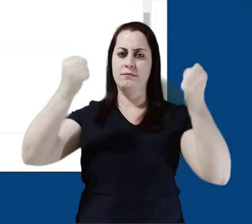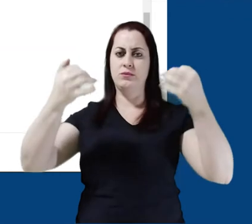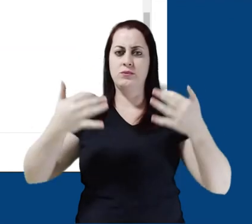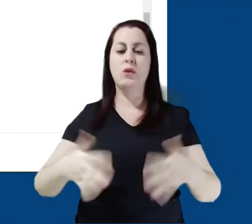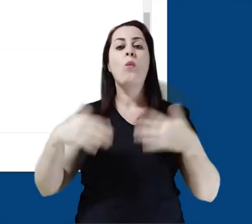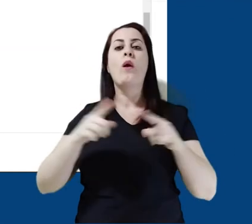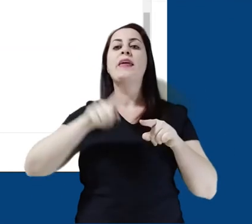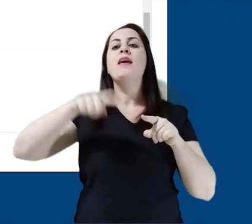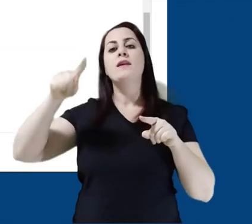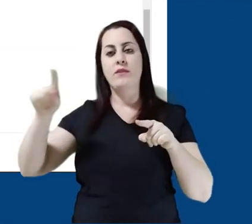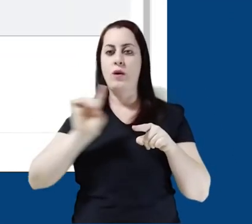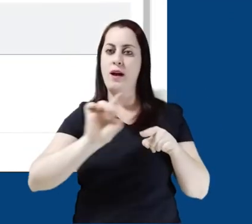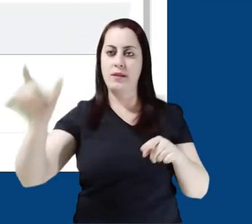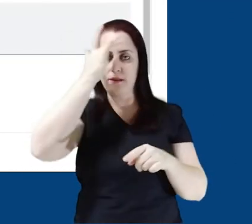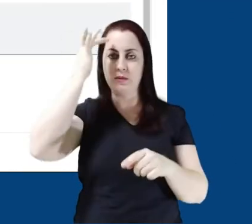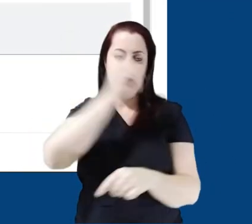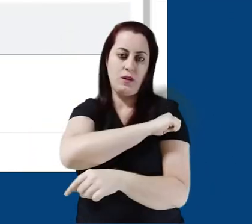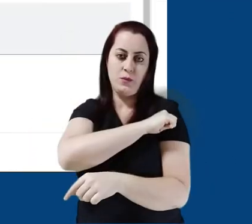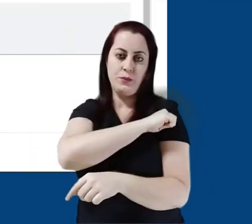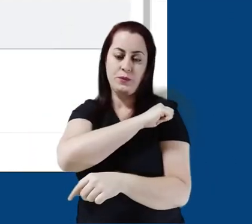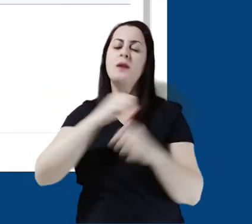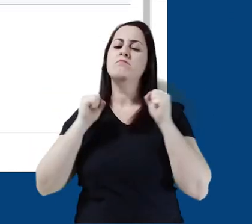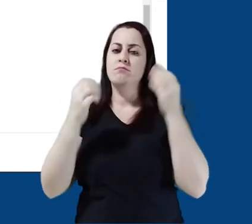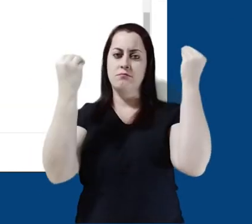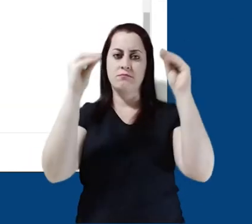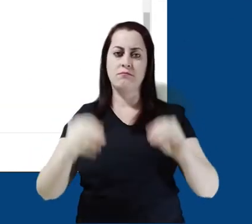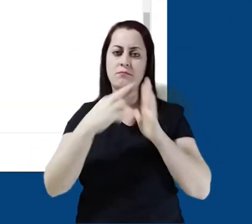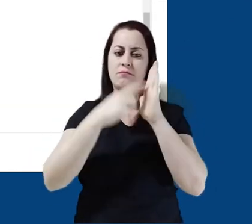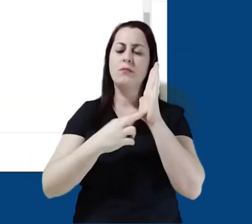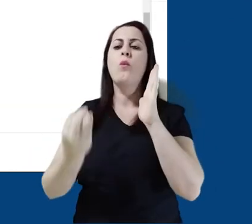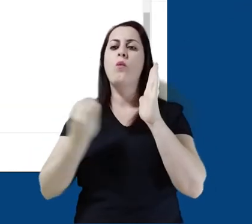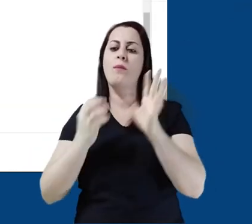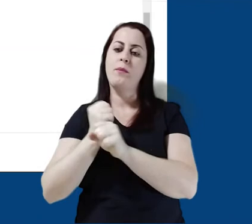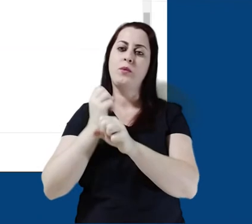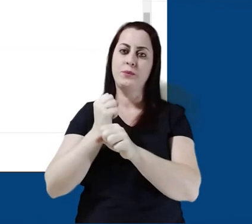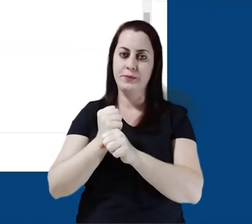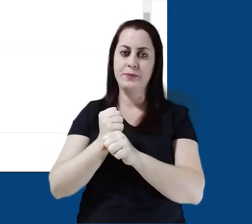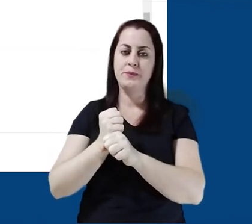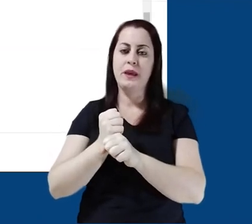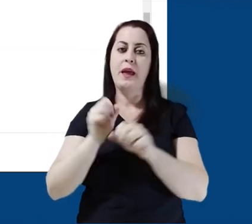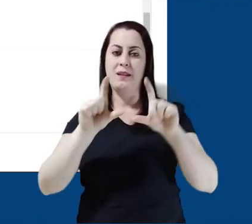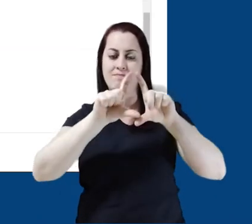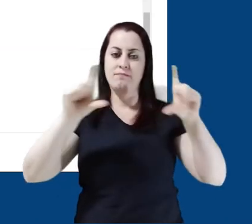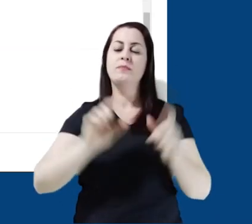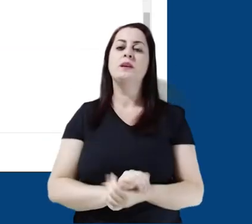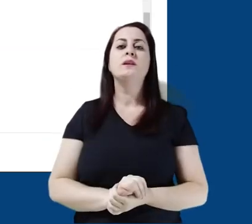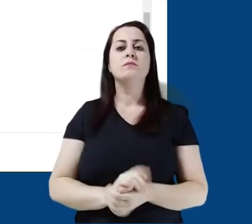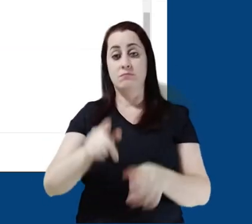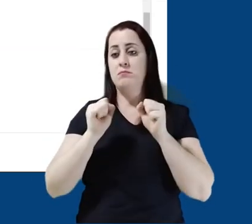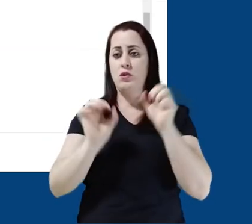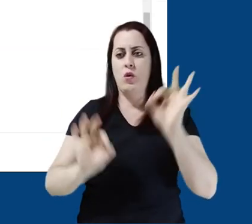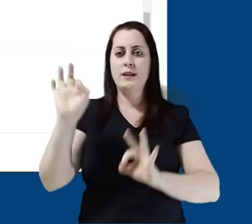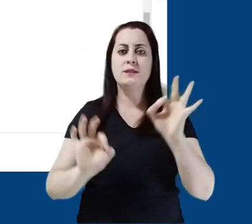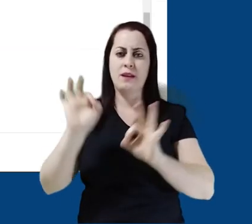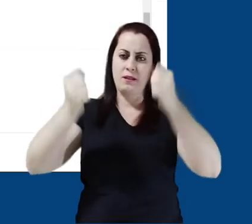temos um campo de descrição por nível de desempenho que podemos usar para colocar as instruções de pontuação que colocamos na descrição do critério por exemplo